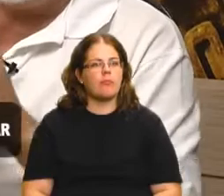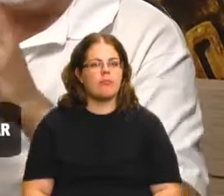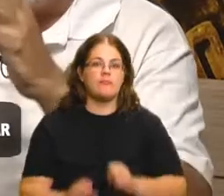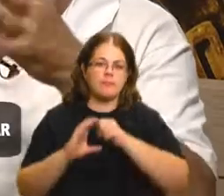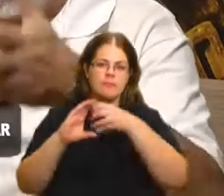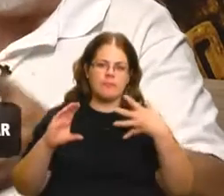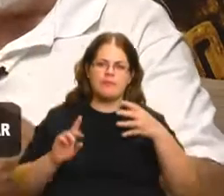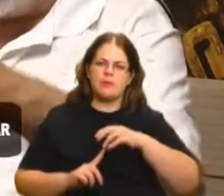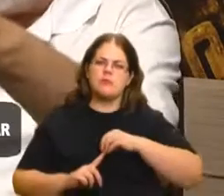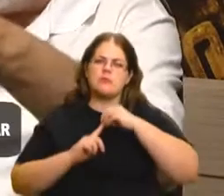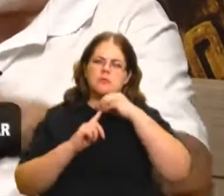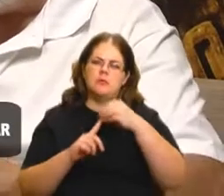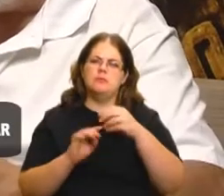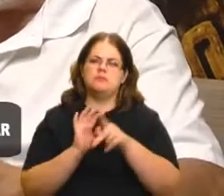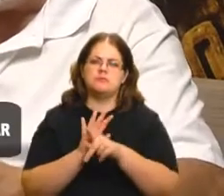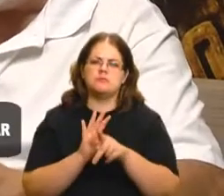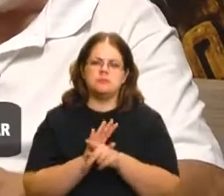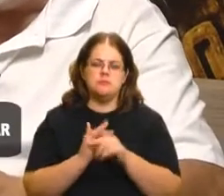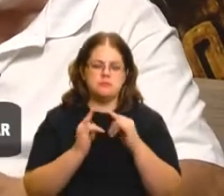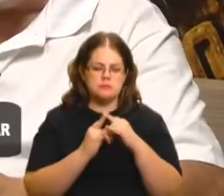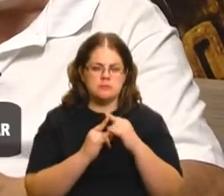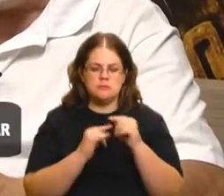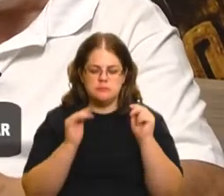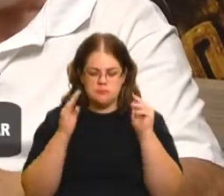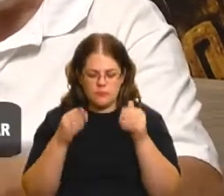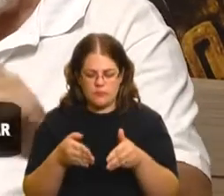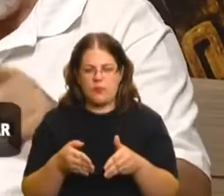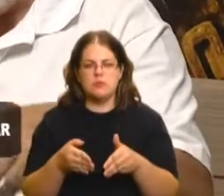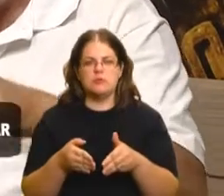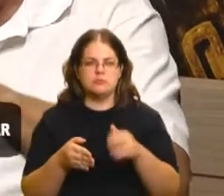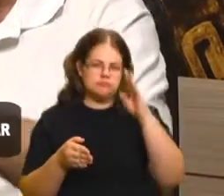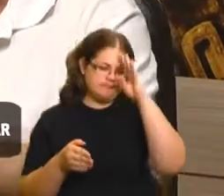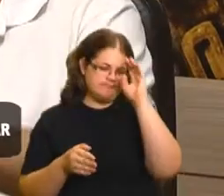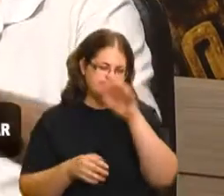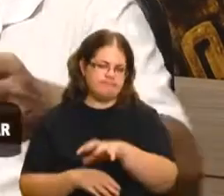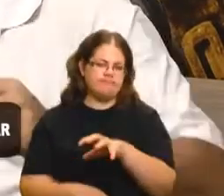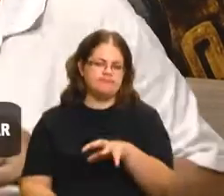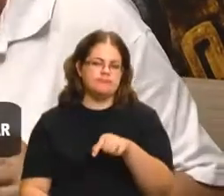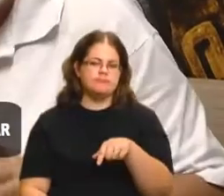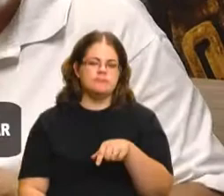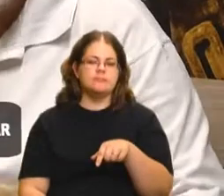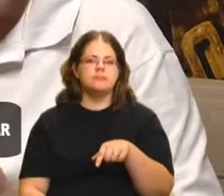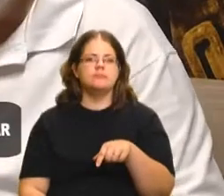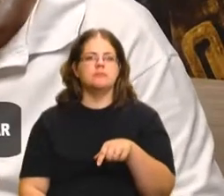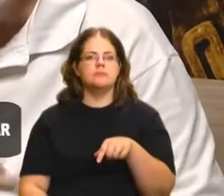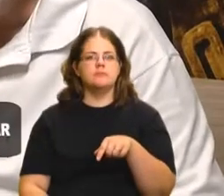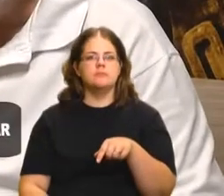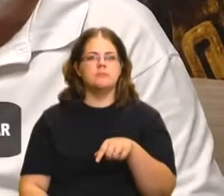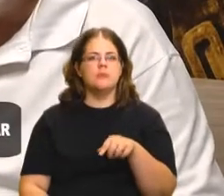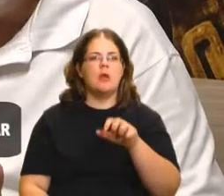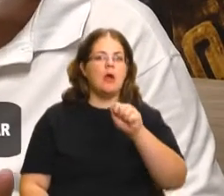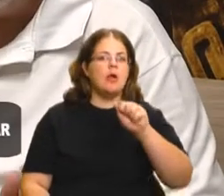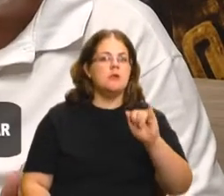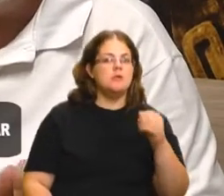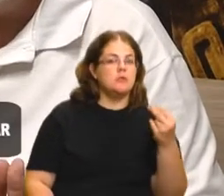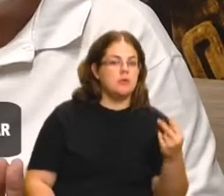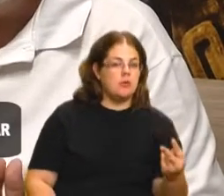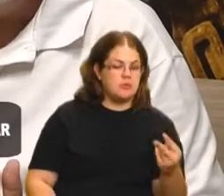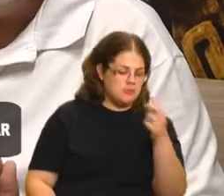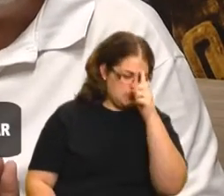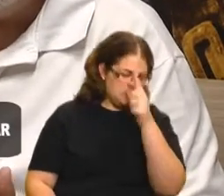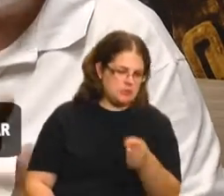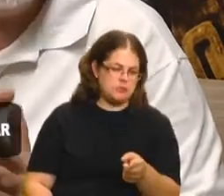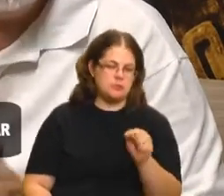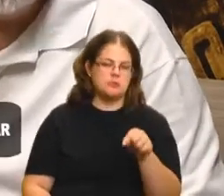As características principais da institucionalização do regime, de novo, institucionalização entre aspas, vem, na realidade, do AI-2.